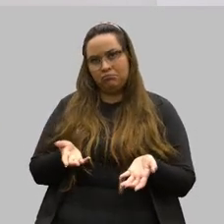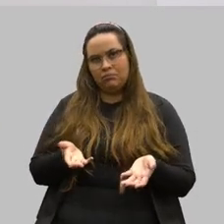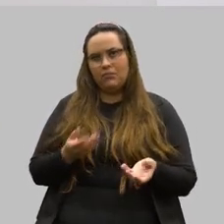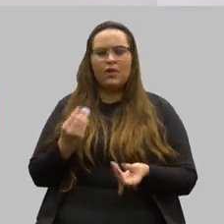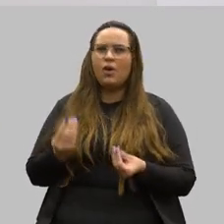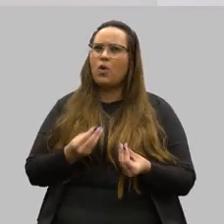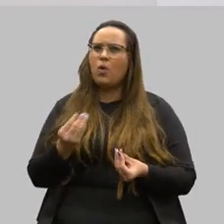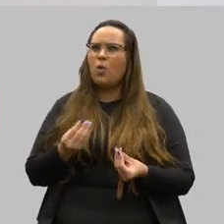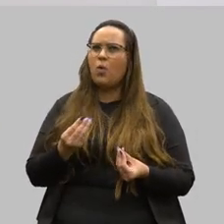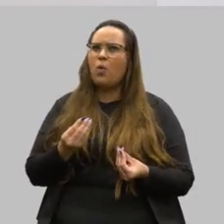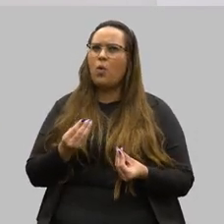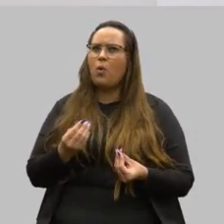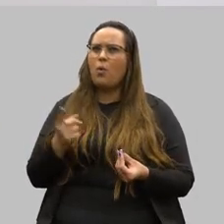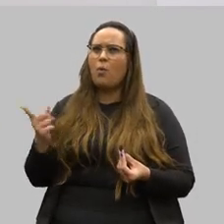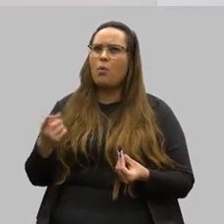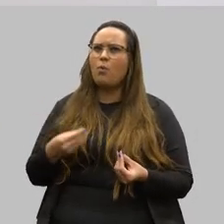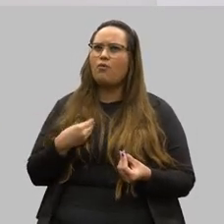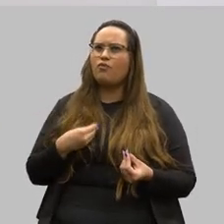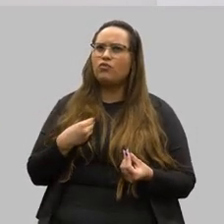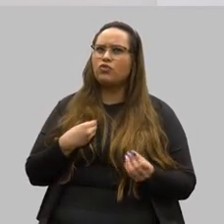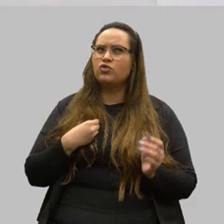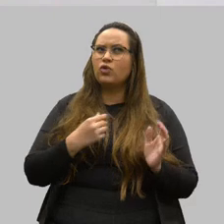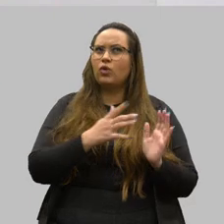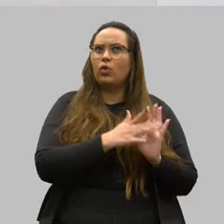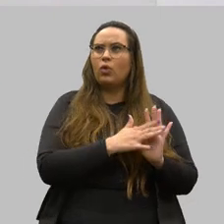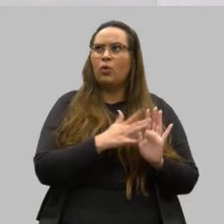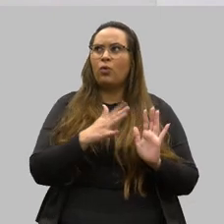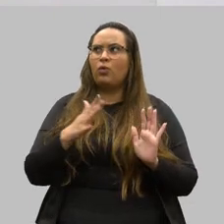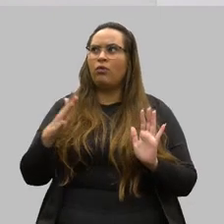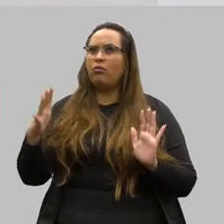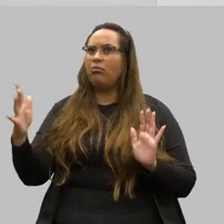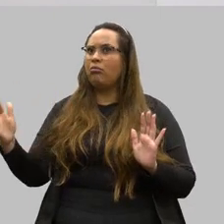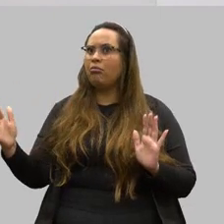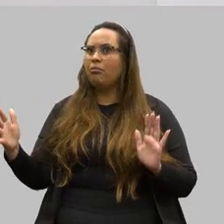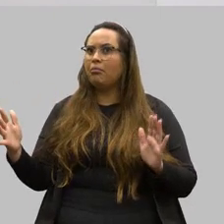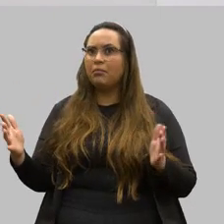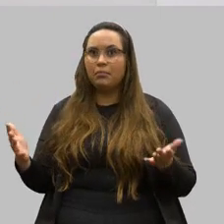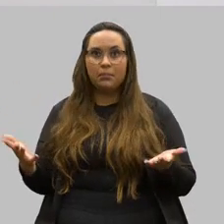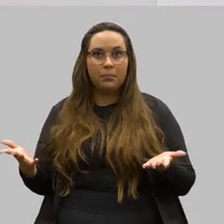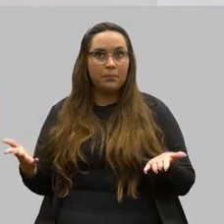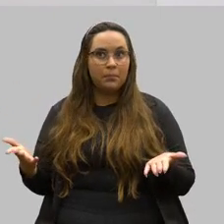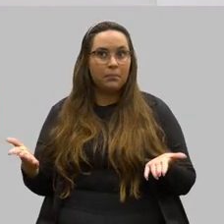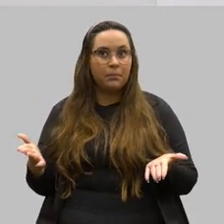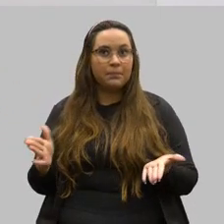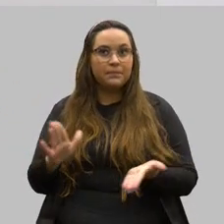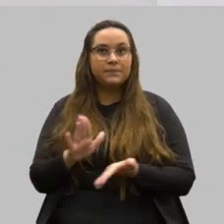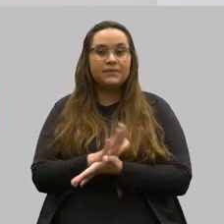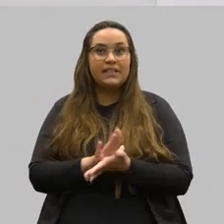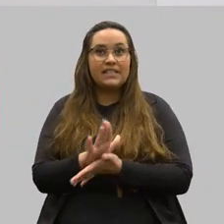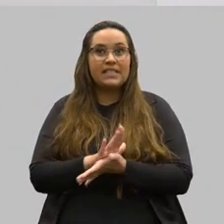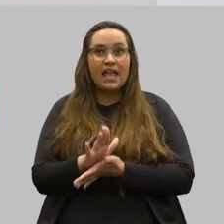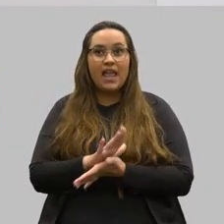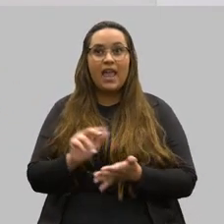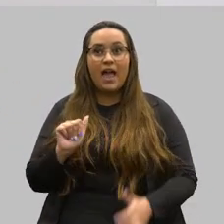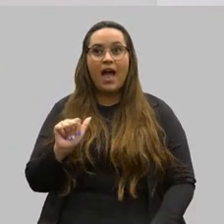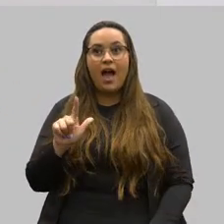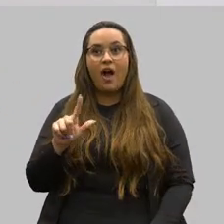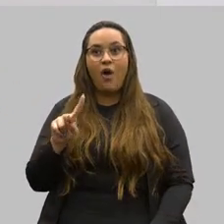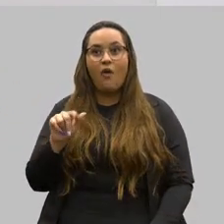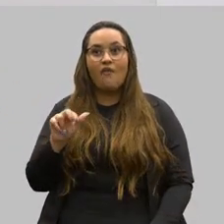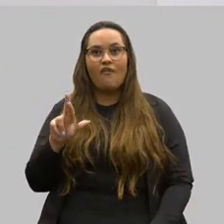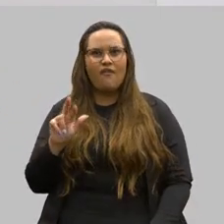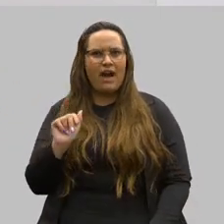Cidade Administrativa funcionou esse período todo sem eh o alvará é